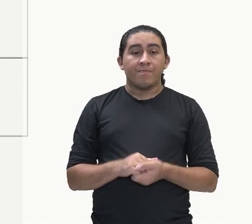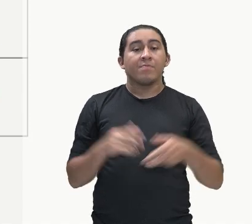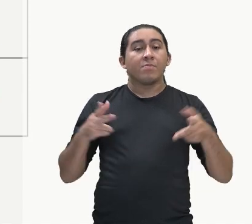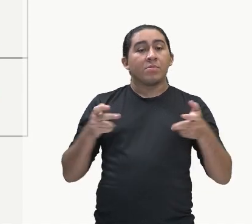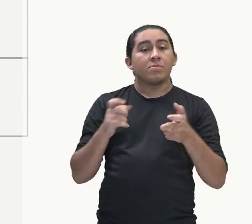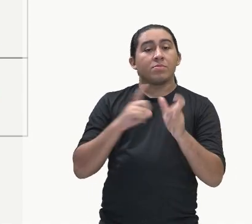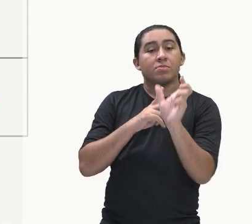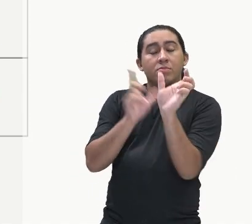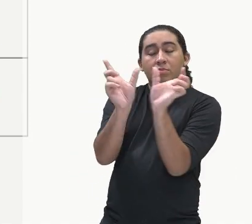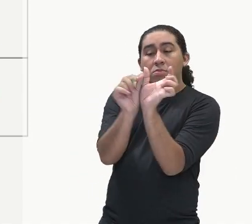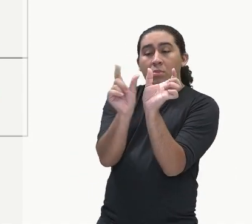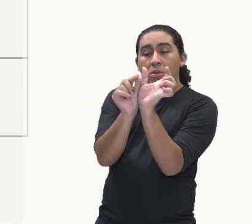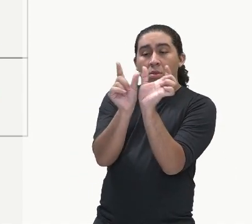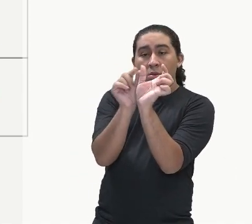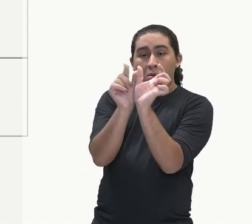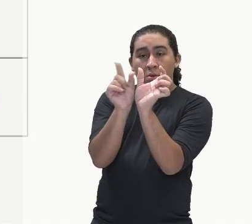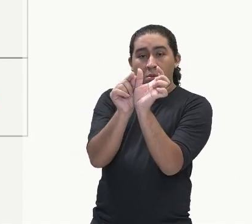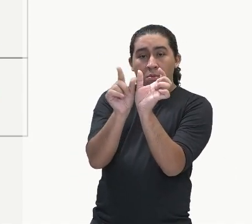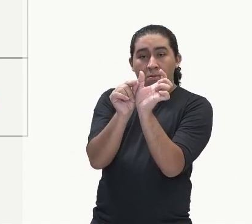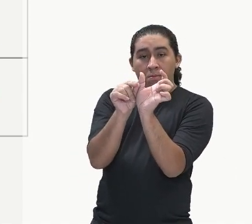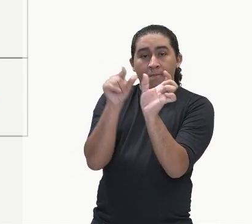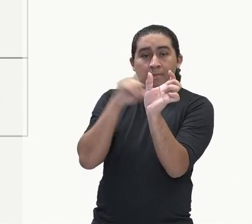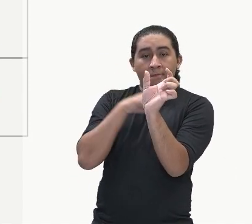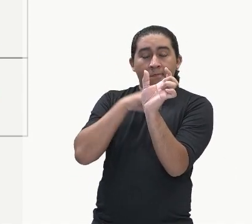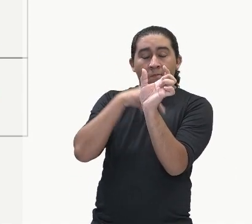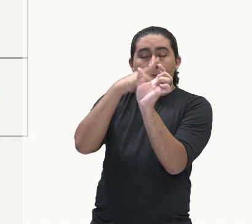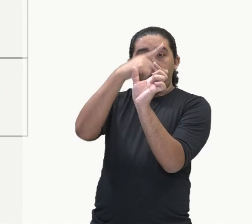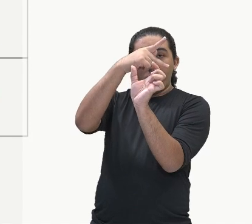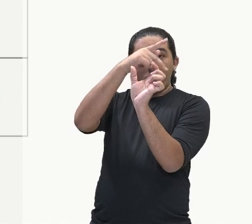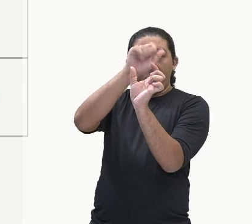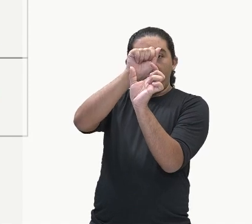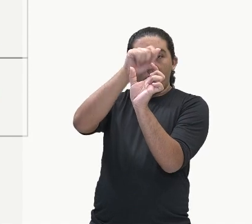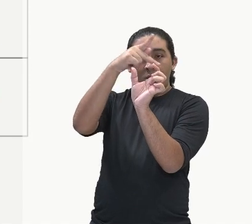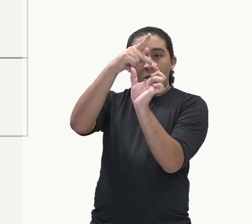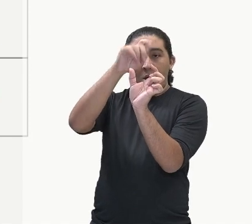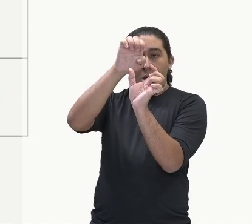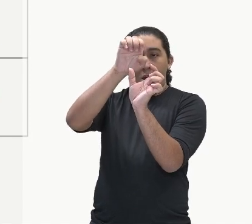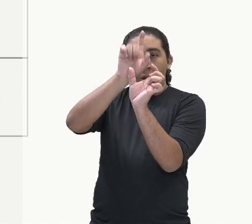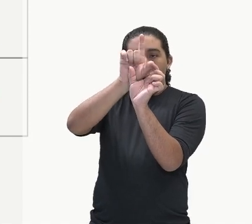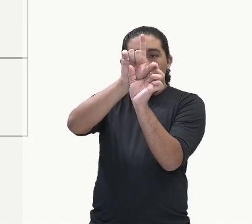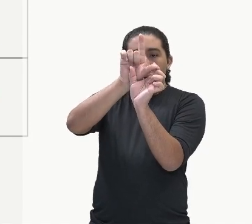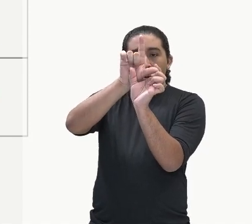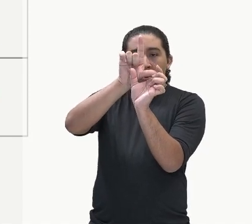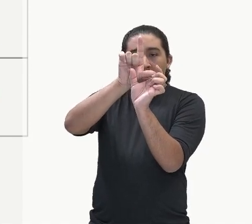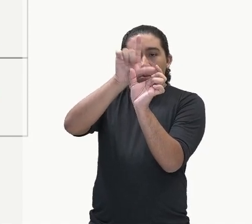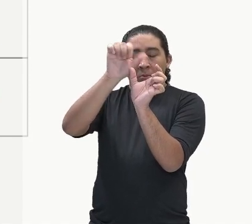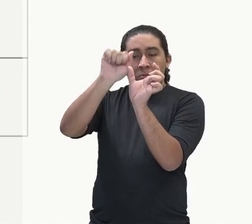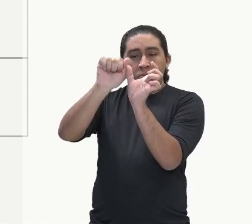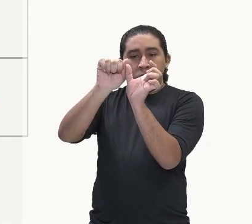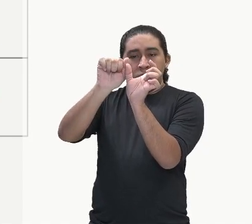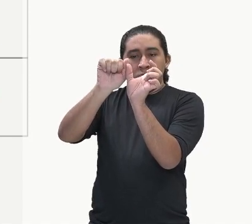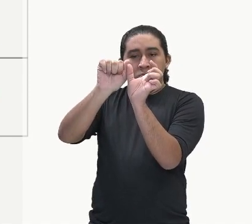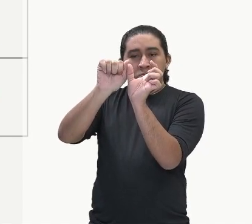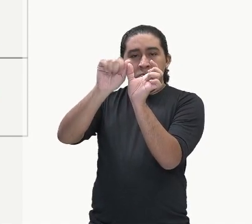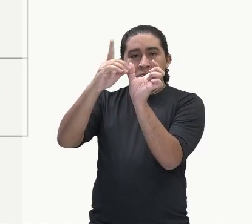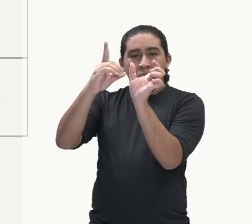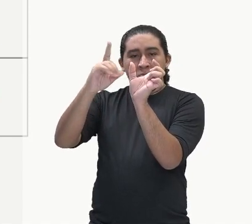papel, aí acrescido aqui um sufixo que é que vem depois do radical. Aí vem